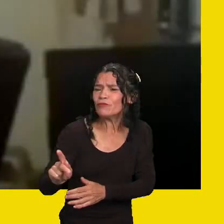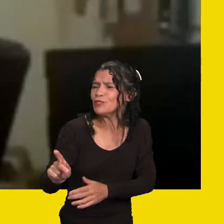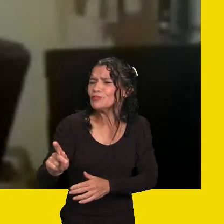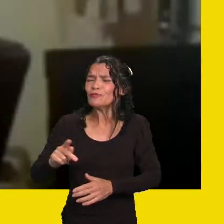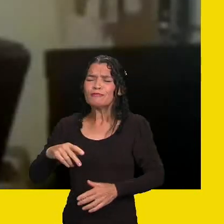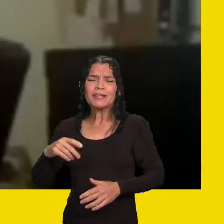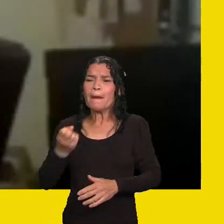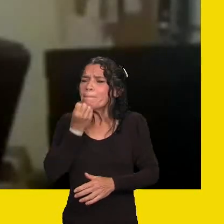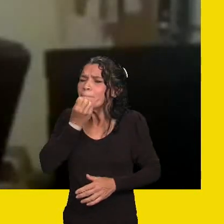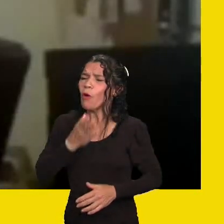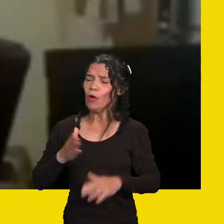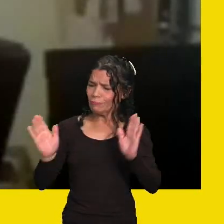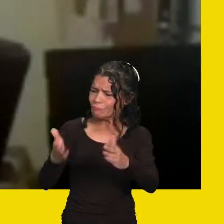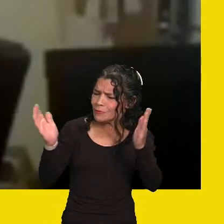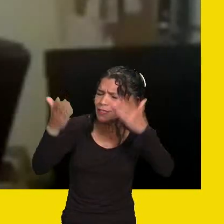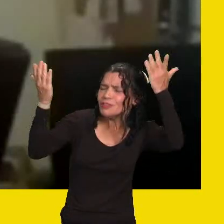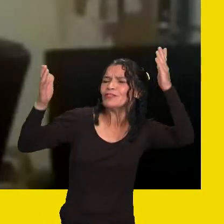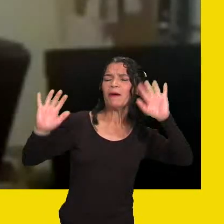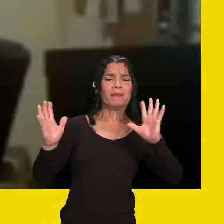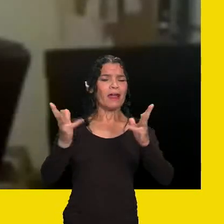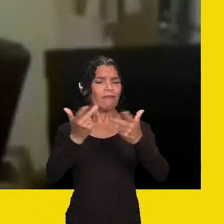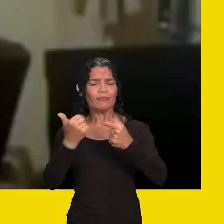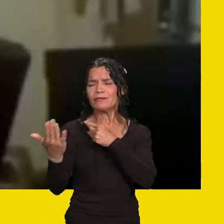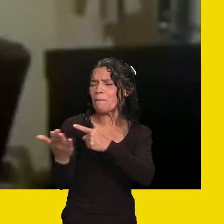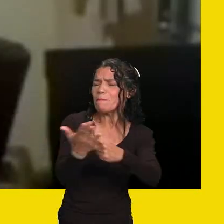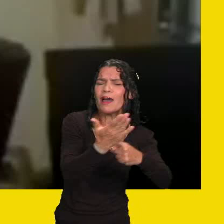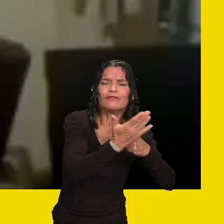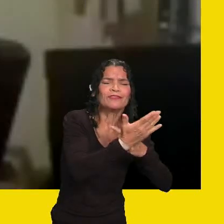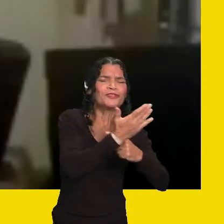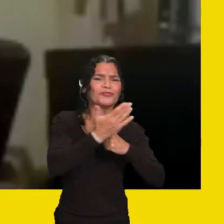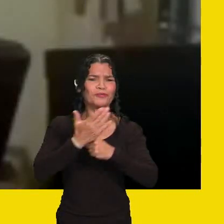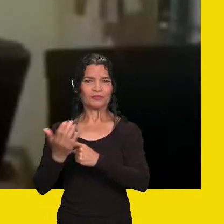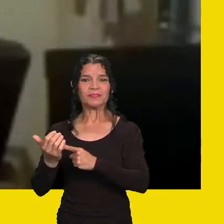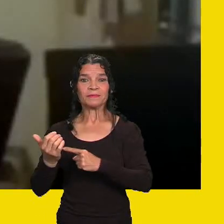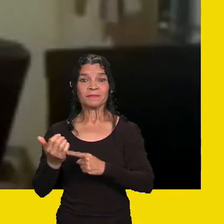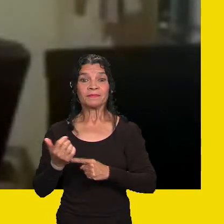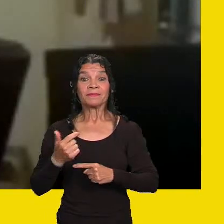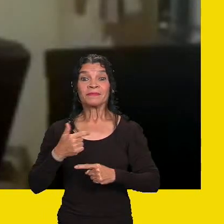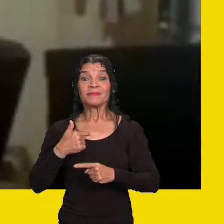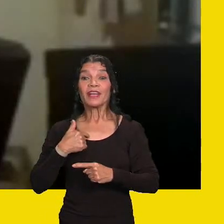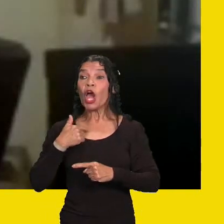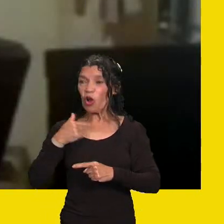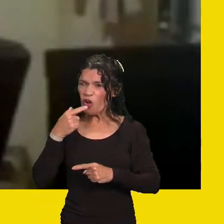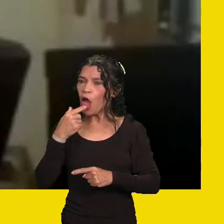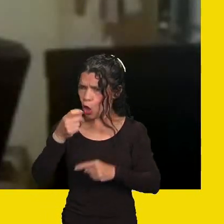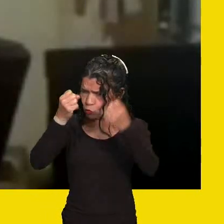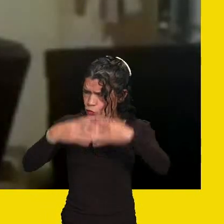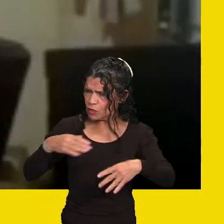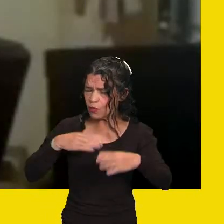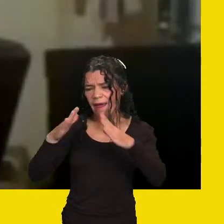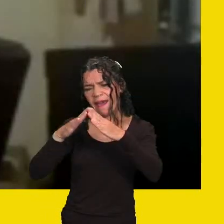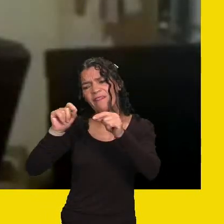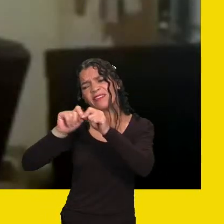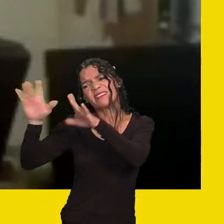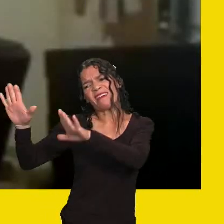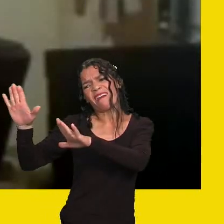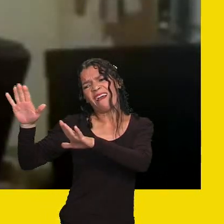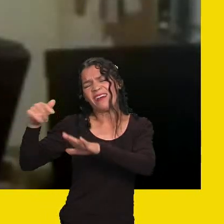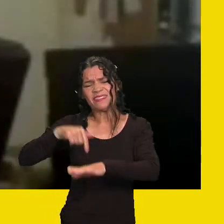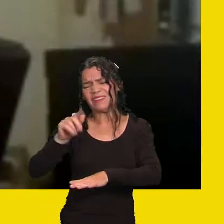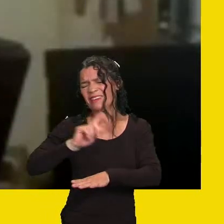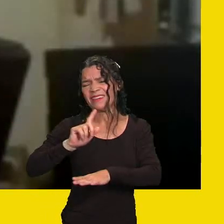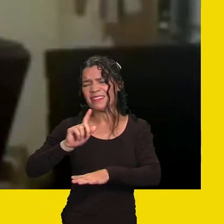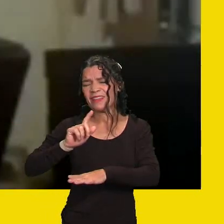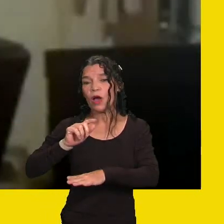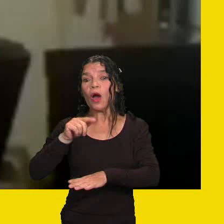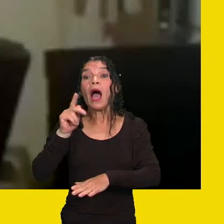se importa, que me ajuda. Que a gente sabe que quando fala assim, vou levar para casa, ou não vai fazer, ou vai